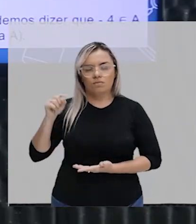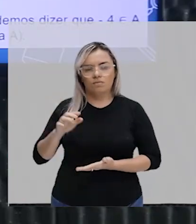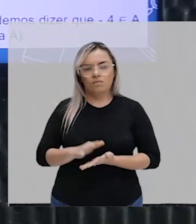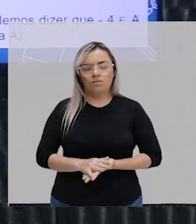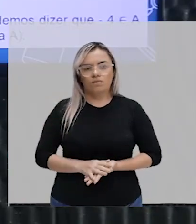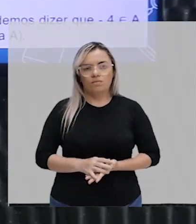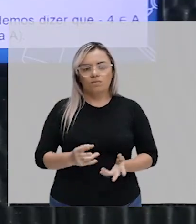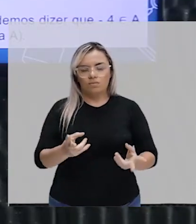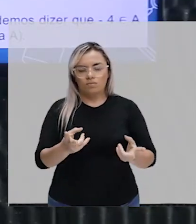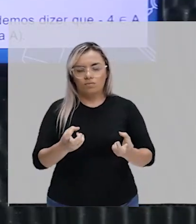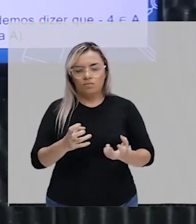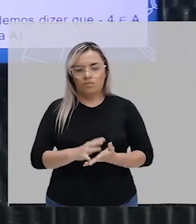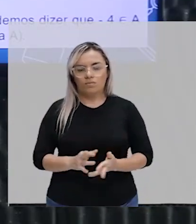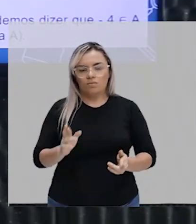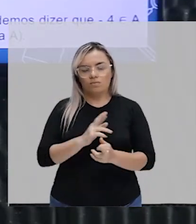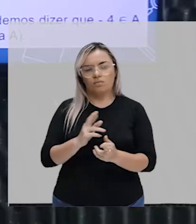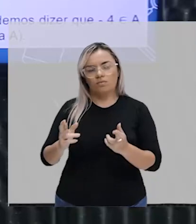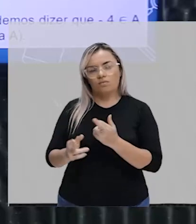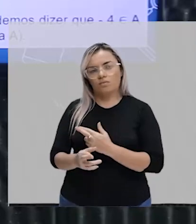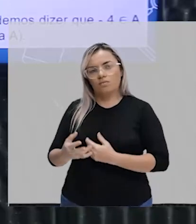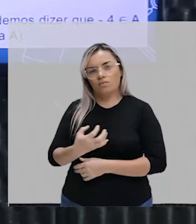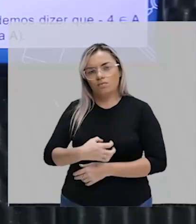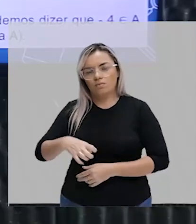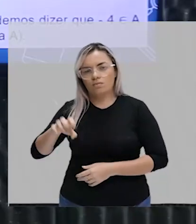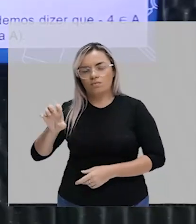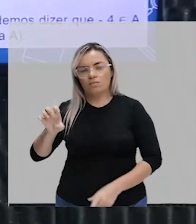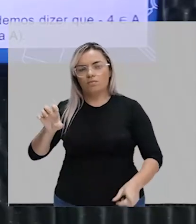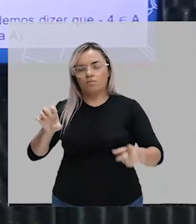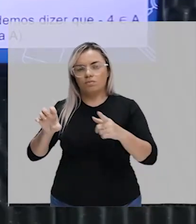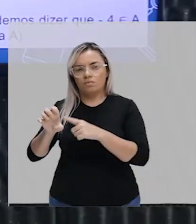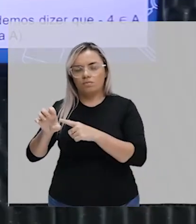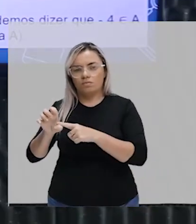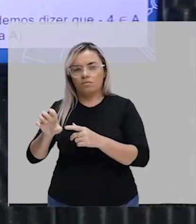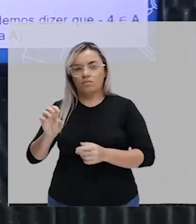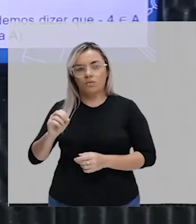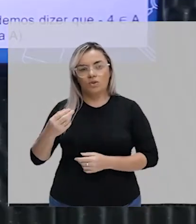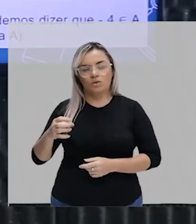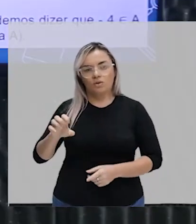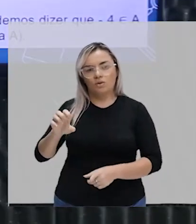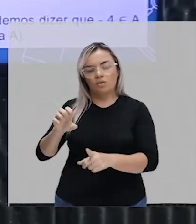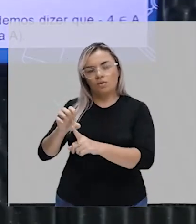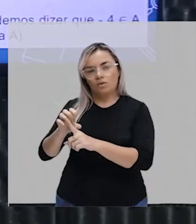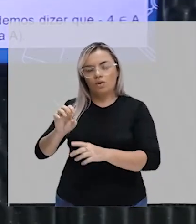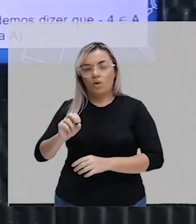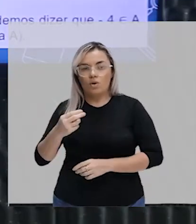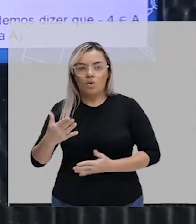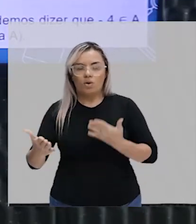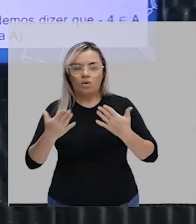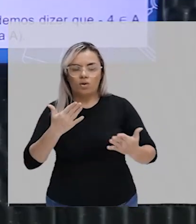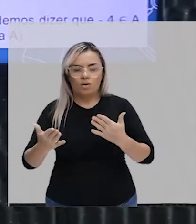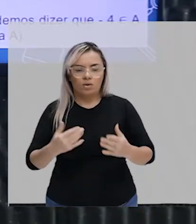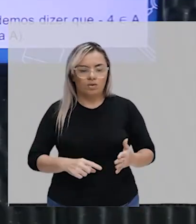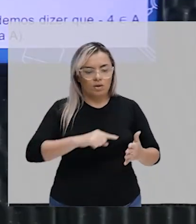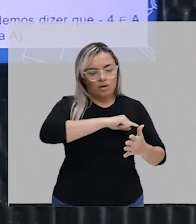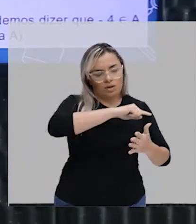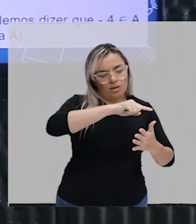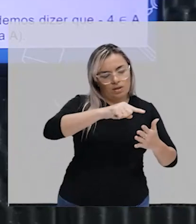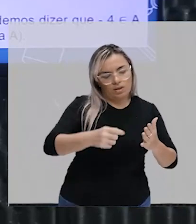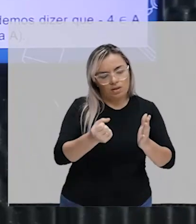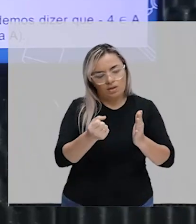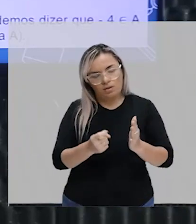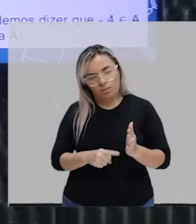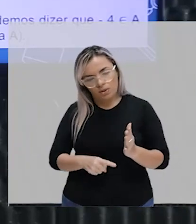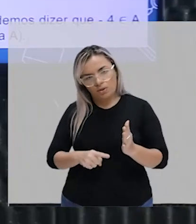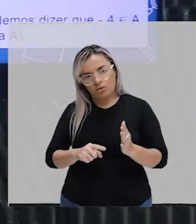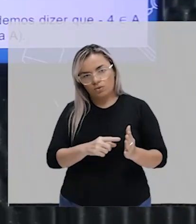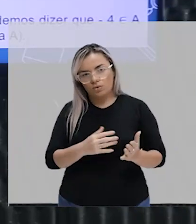veja, relação de pertinência. Você está comparando elemento com conjunto. Símbolos que você